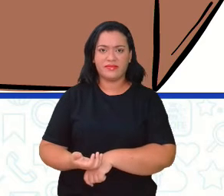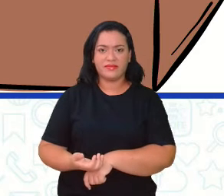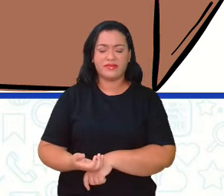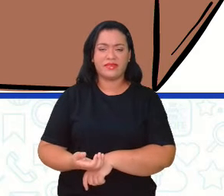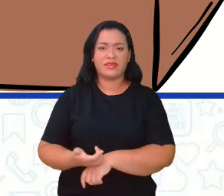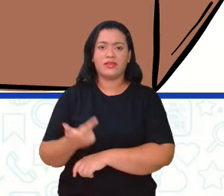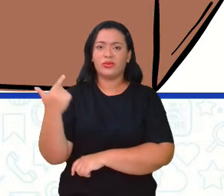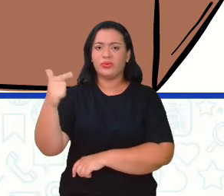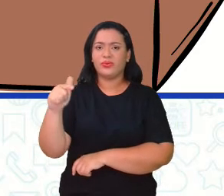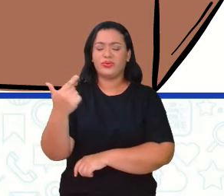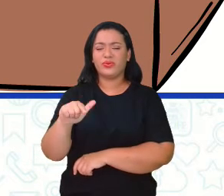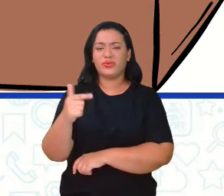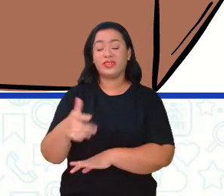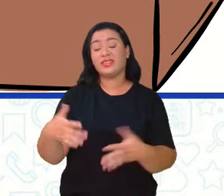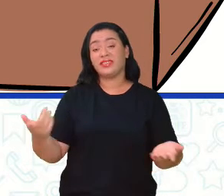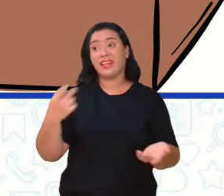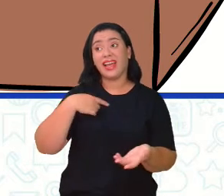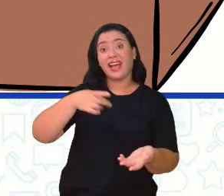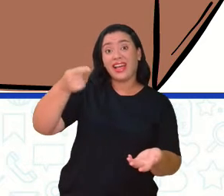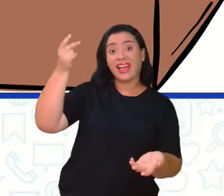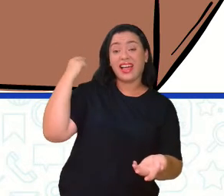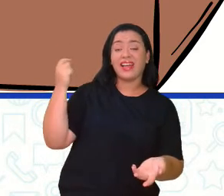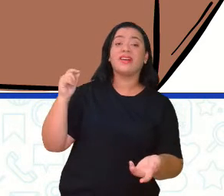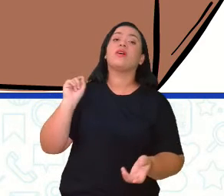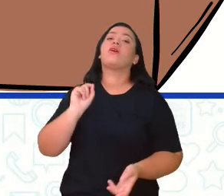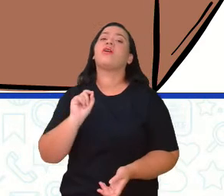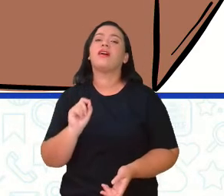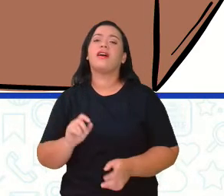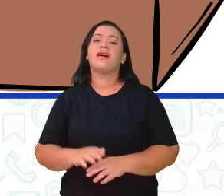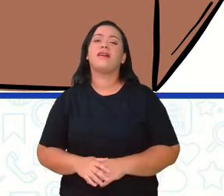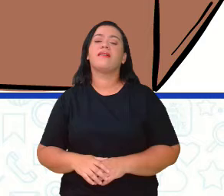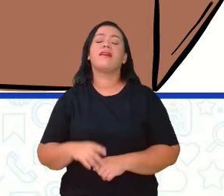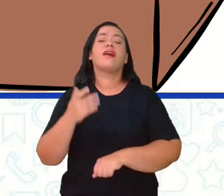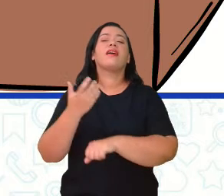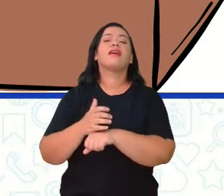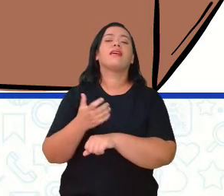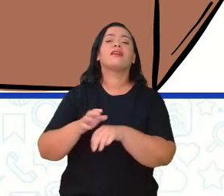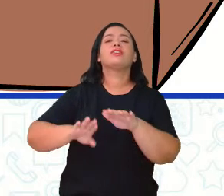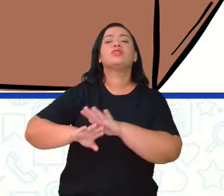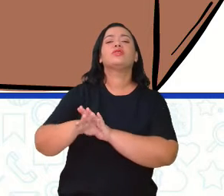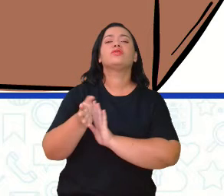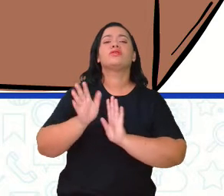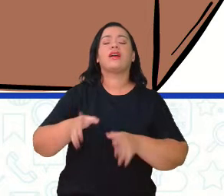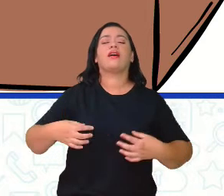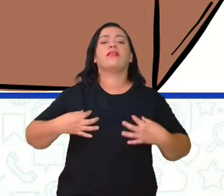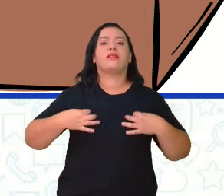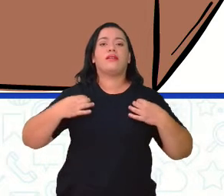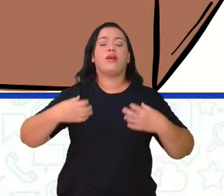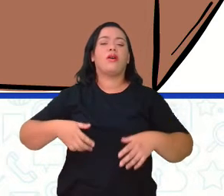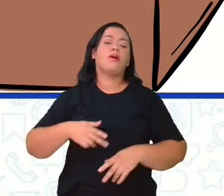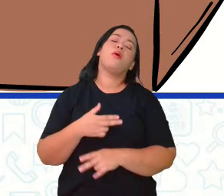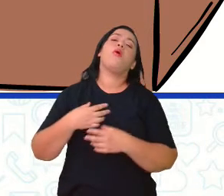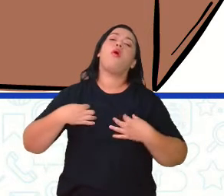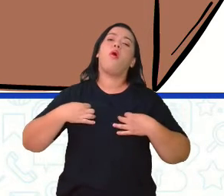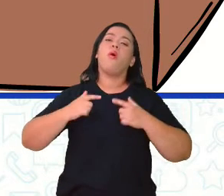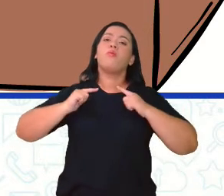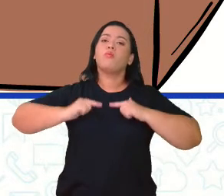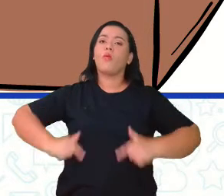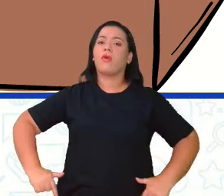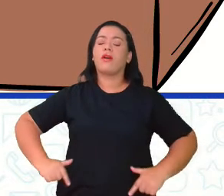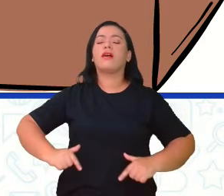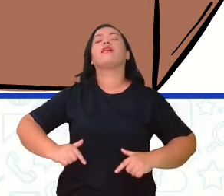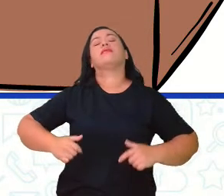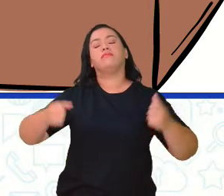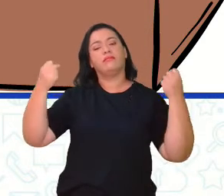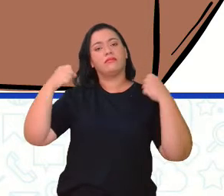exercícios físicos, né? Então, naquela época, eles tinham esse hábito de praticar ali os exercícios com o